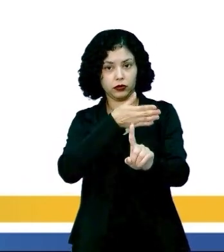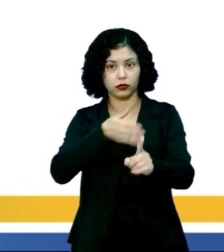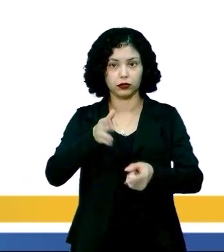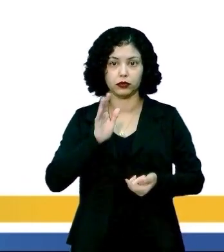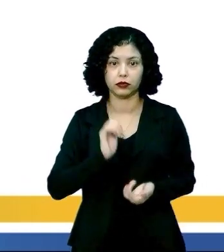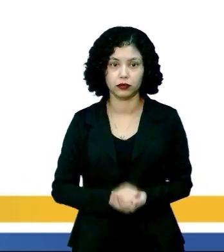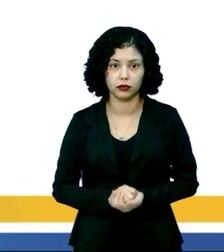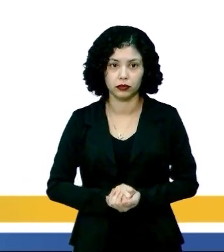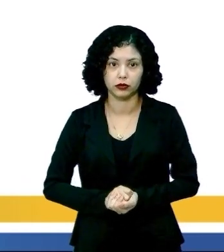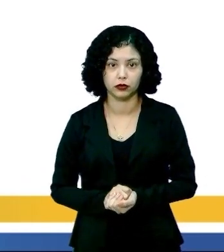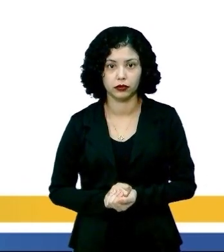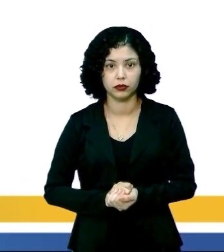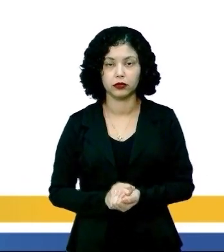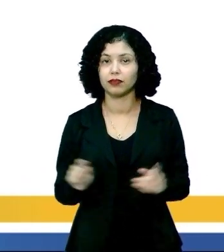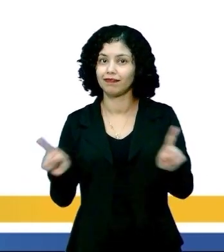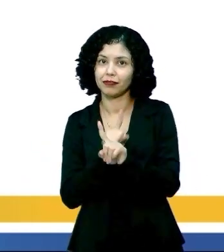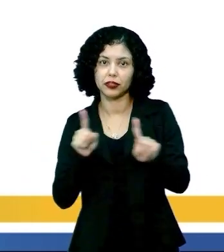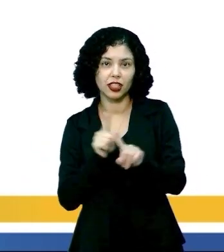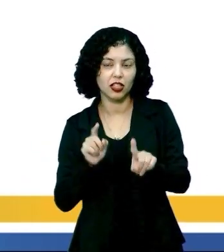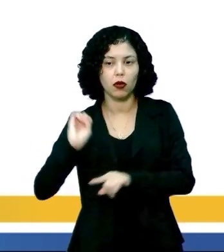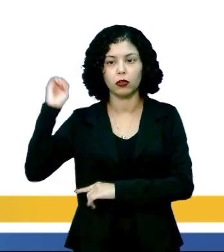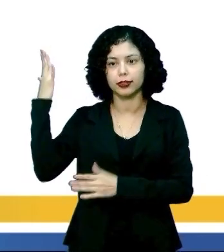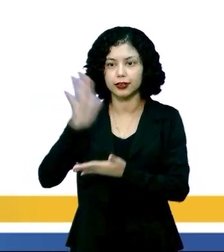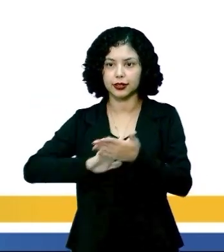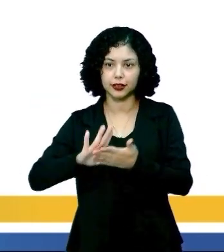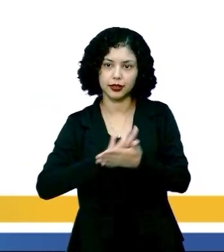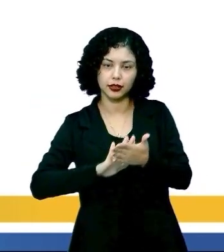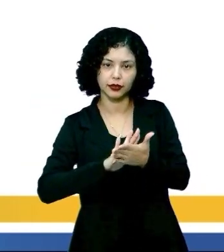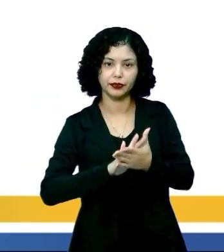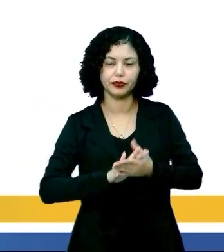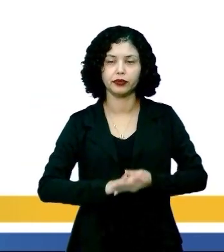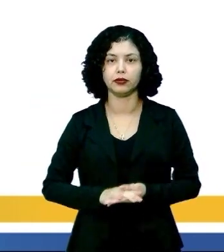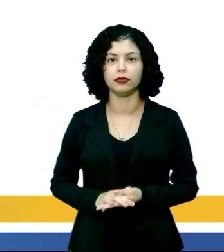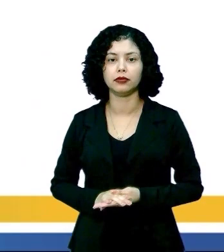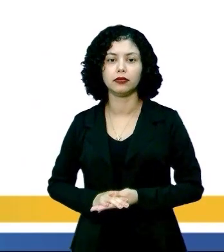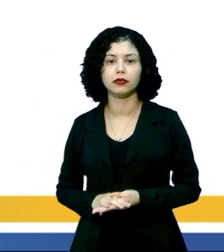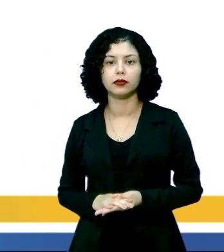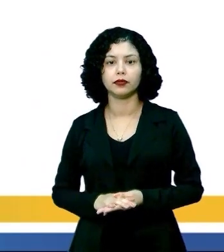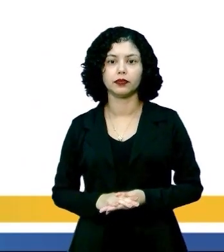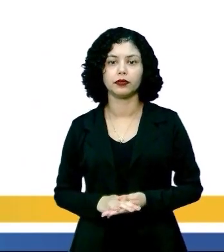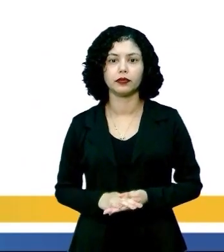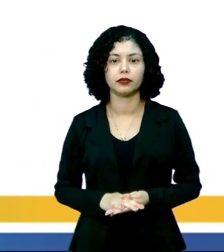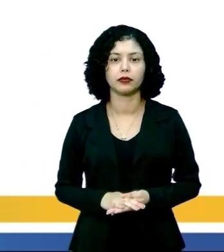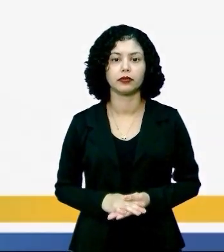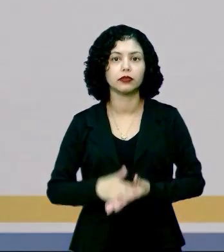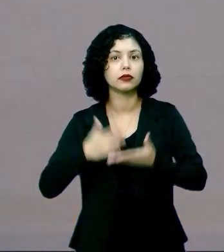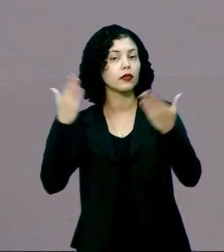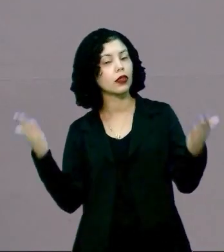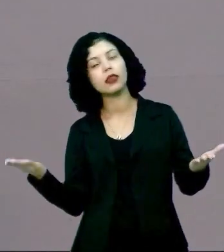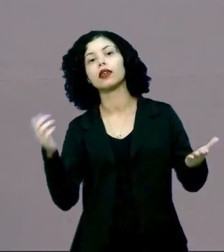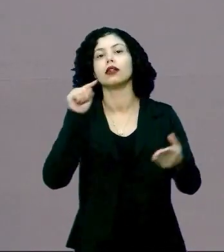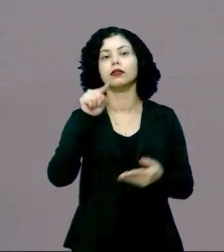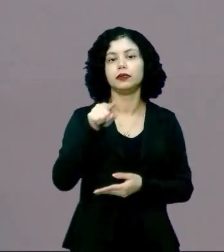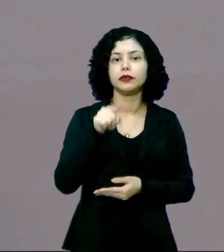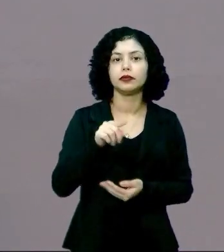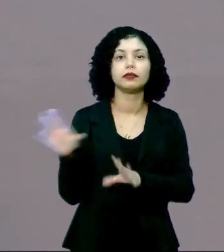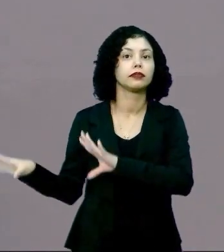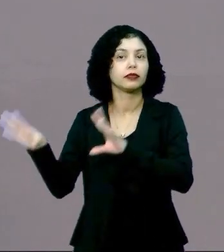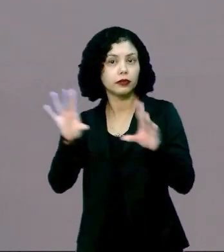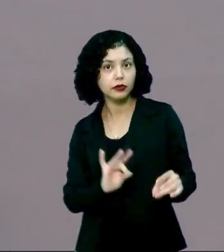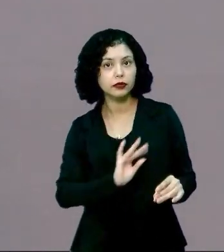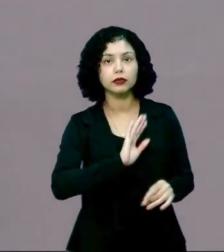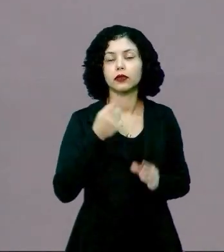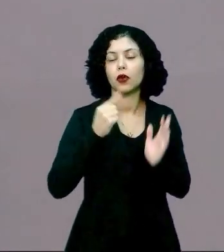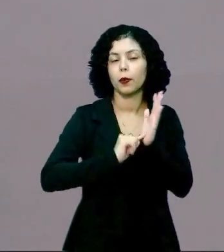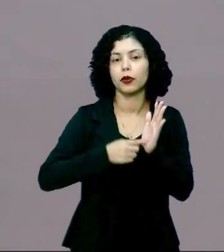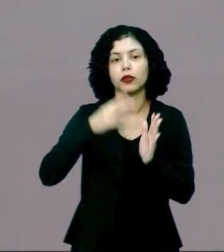continuam violentando as mulheres e não são punidos. Então, aí eu trago o ponto